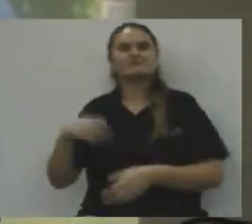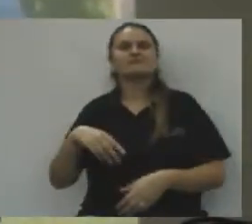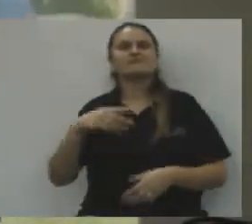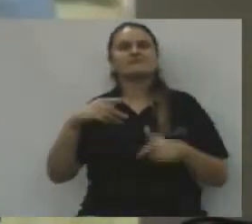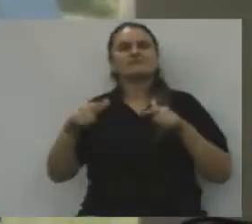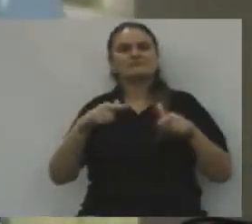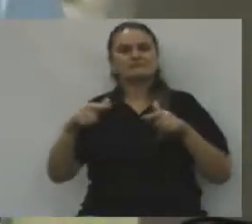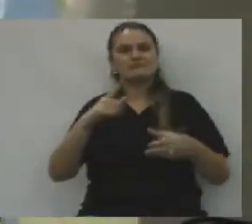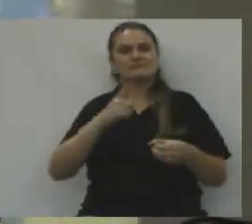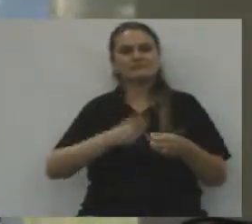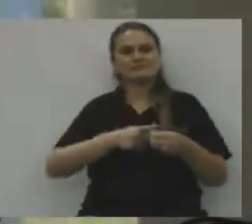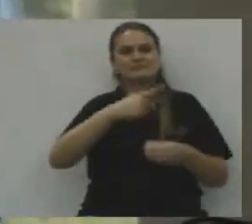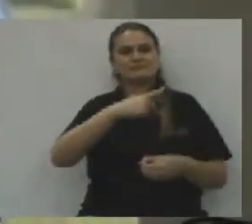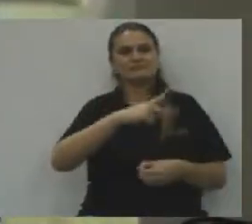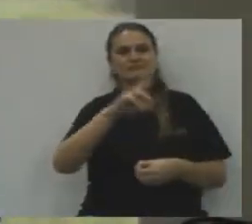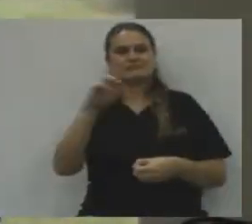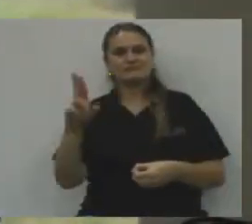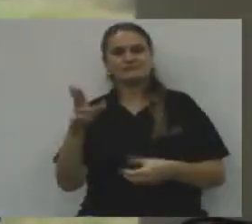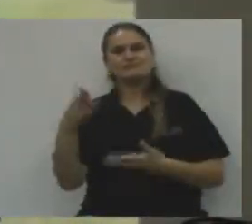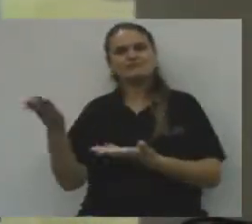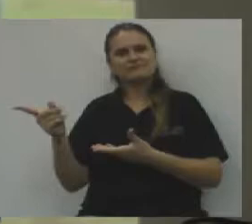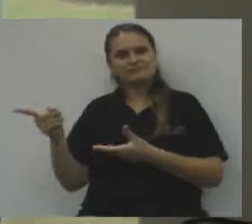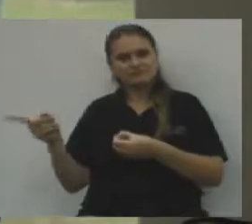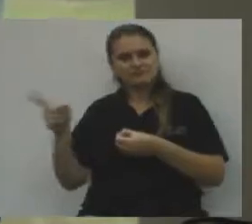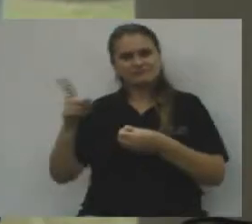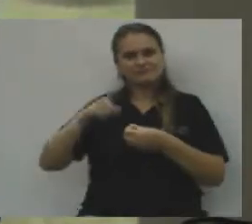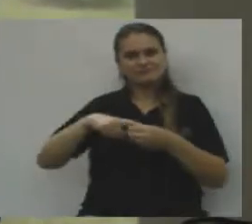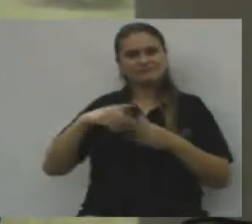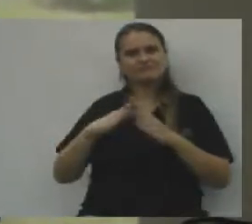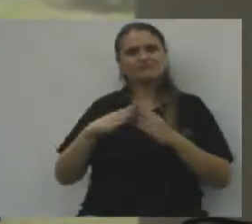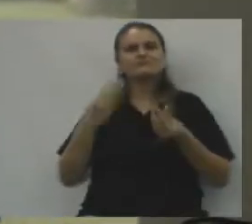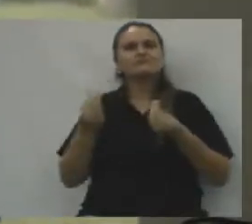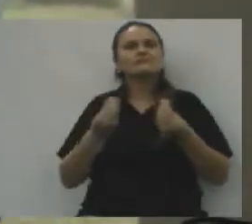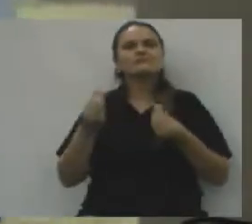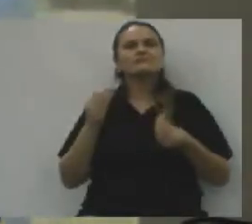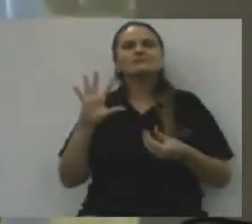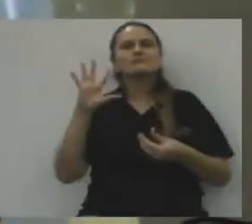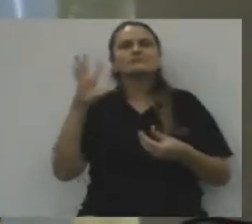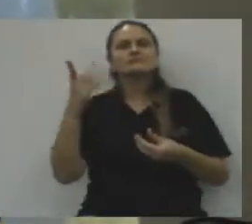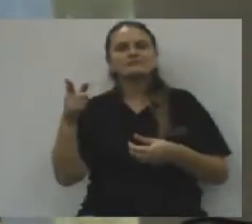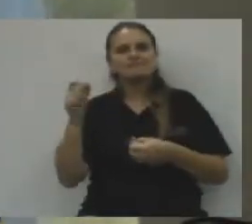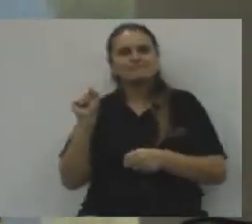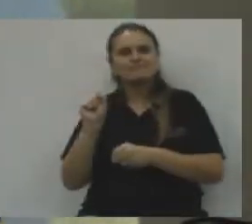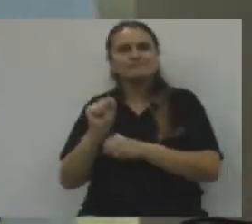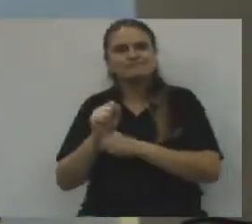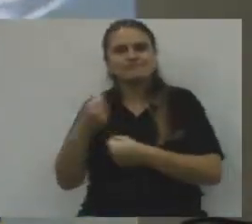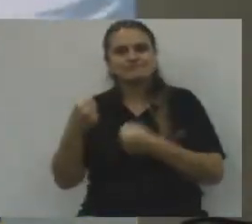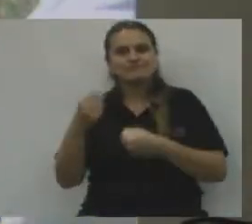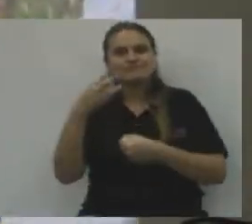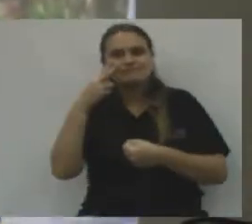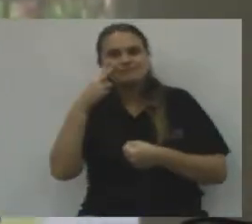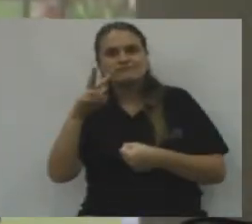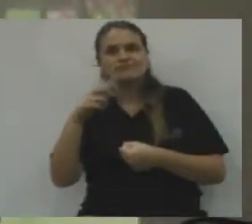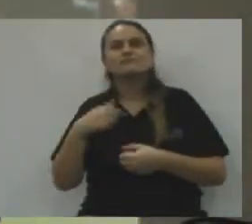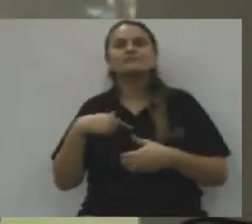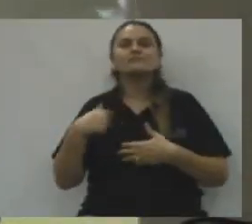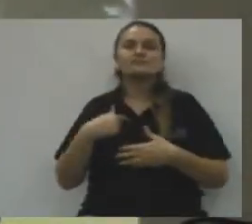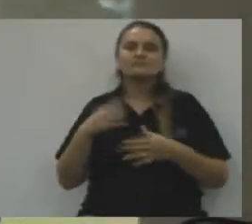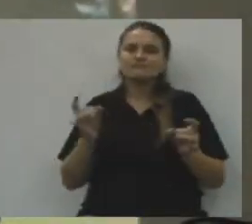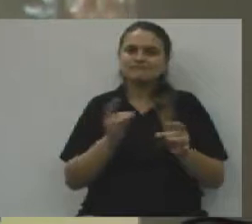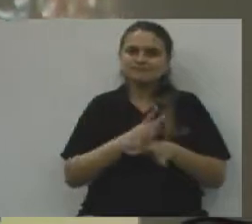de Porto União. Soldado, naquele momento você estava voltando para casa, né? Como é que foi o momento que você parou o carro e viu aquele acidente? Eu estava voltando às